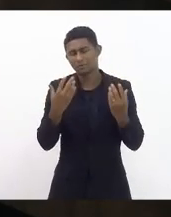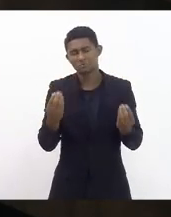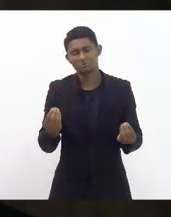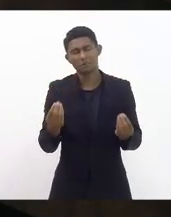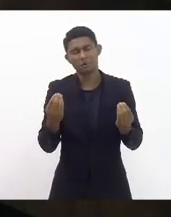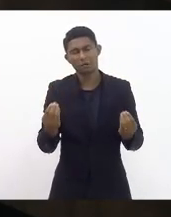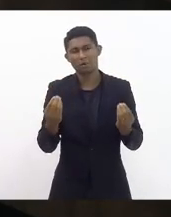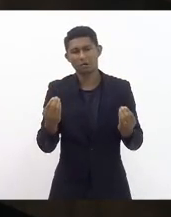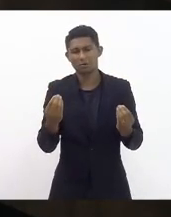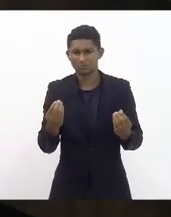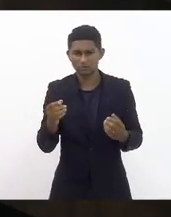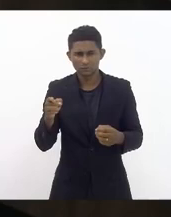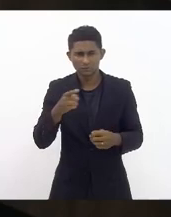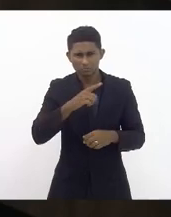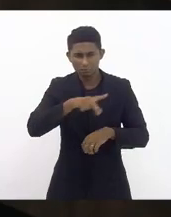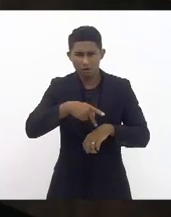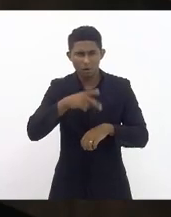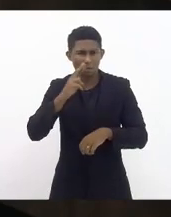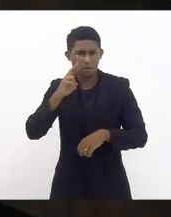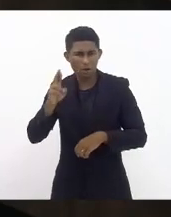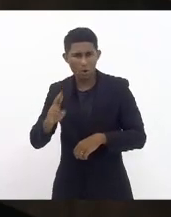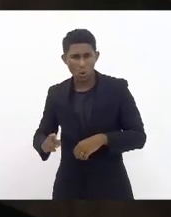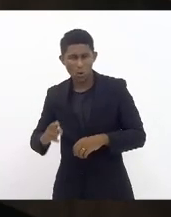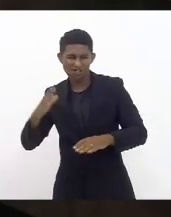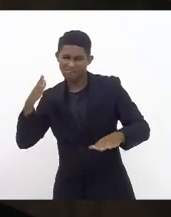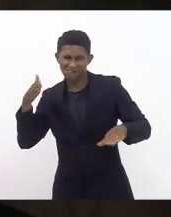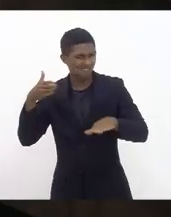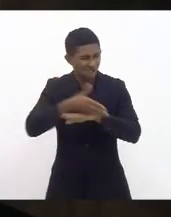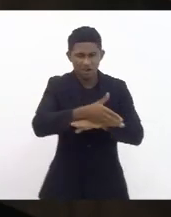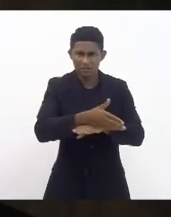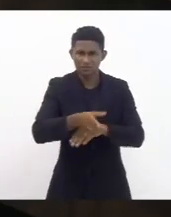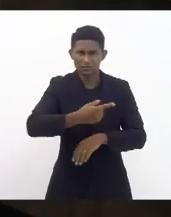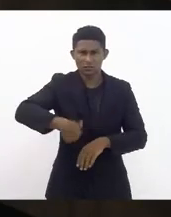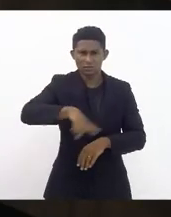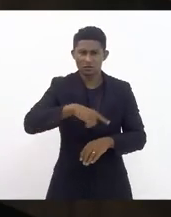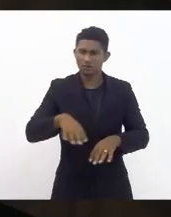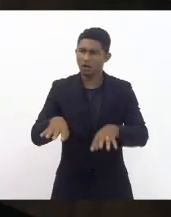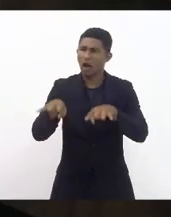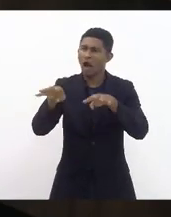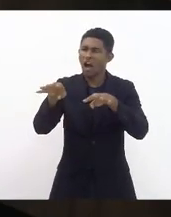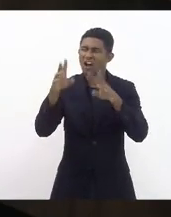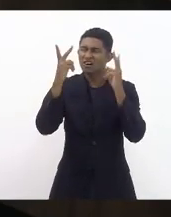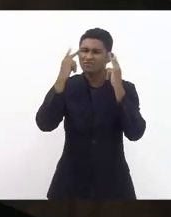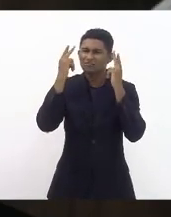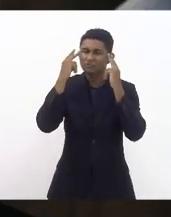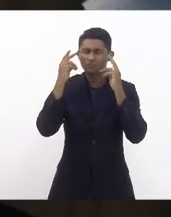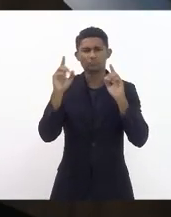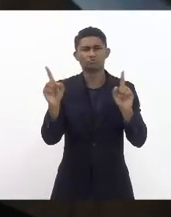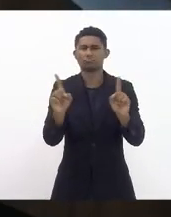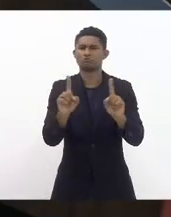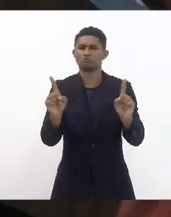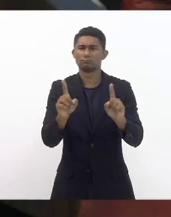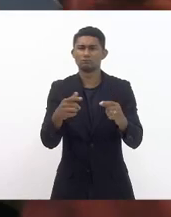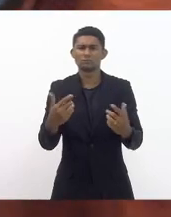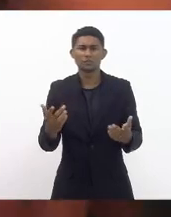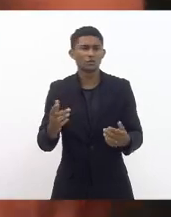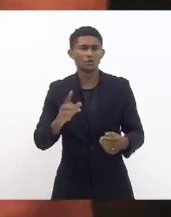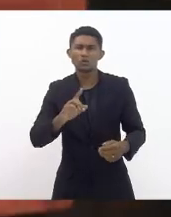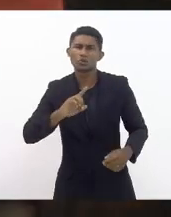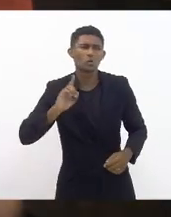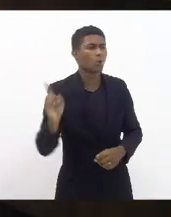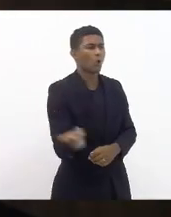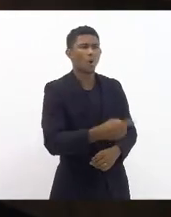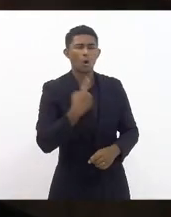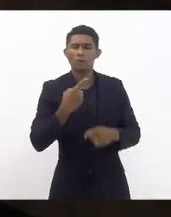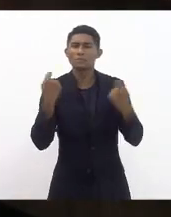uma invasão e uma guerra inaceitável, é necessário que todos digam não